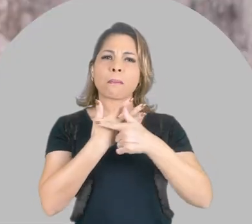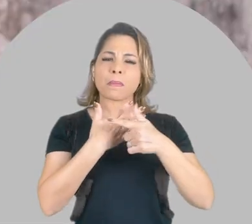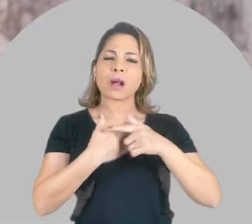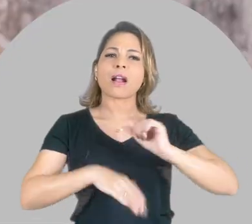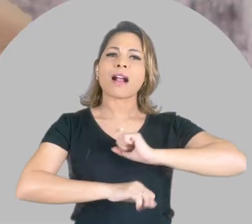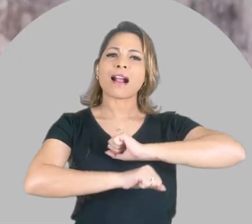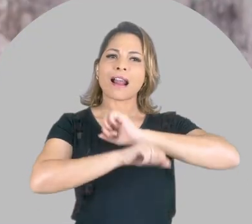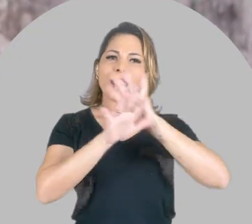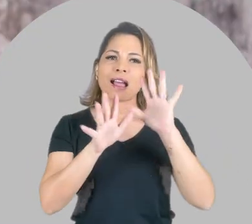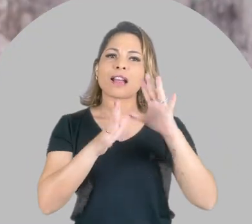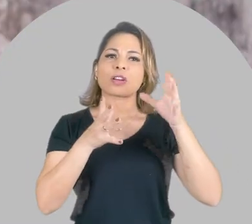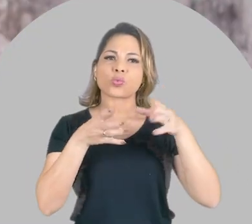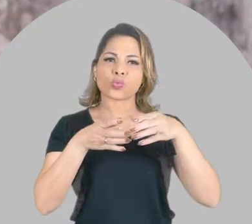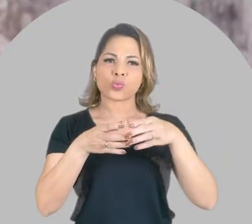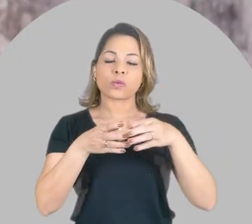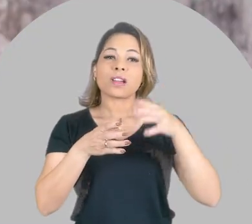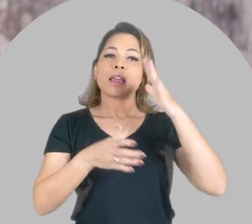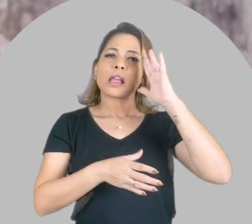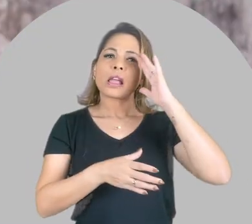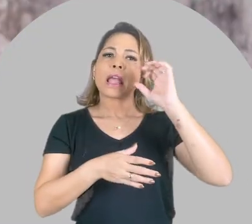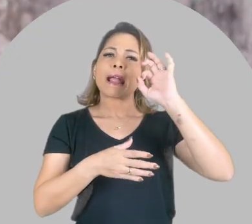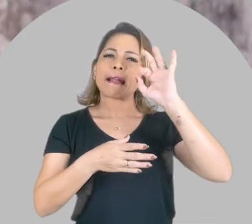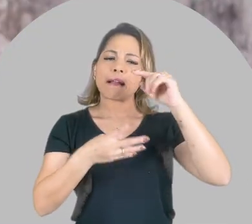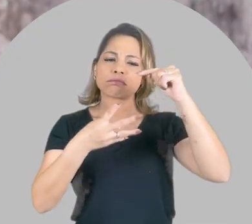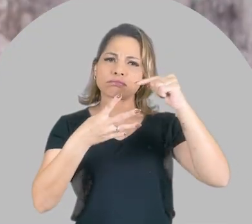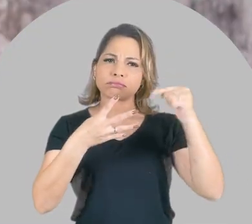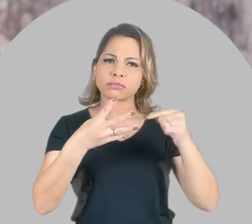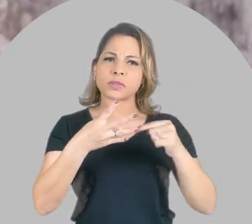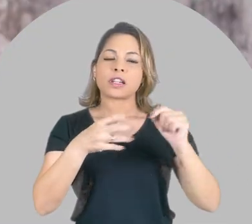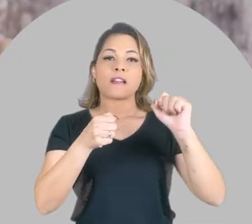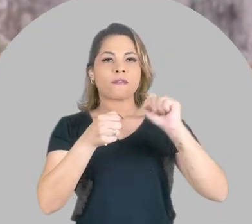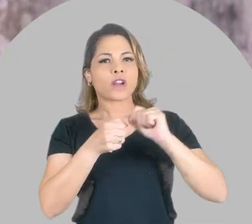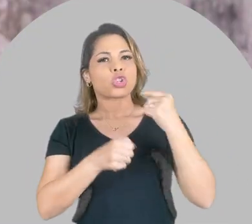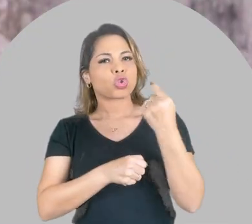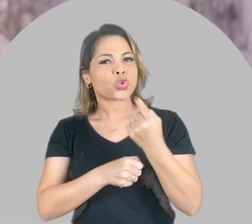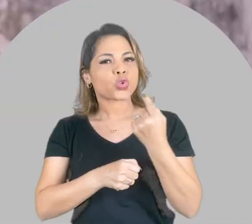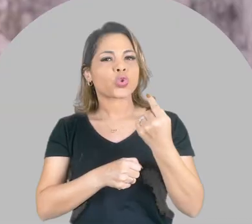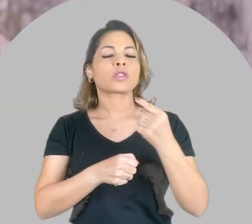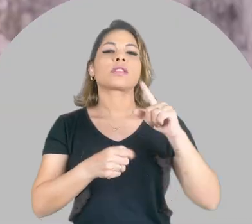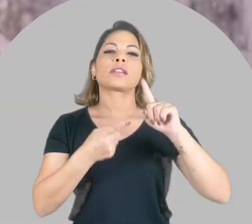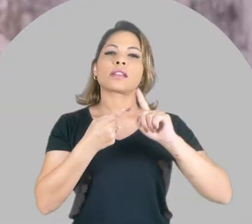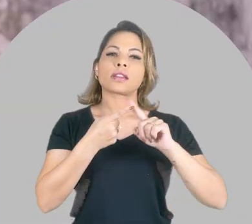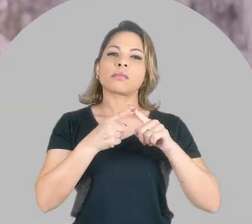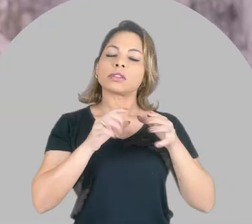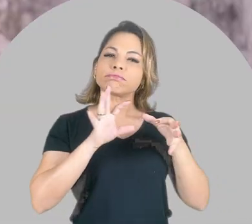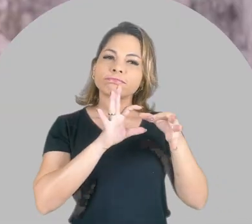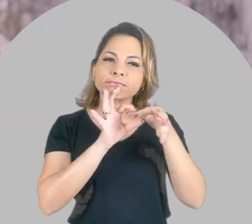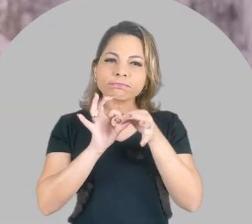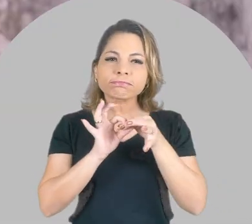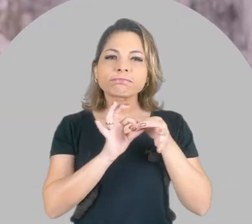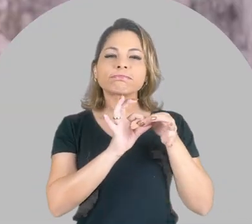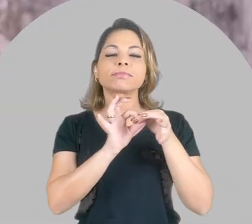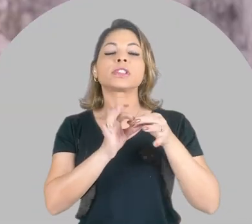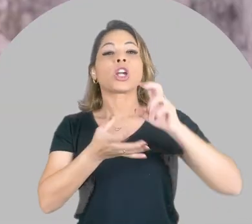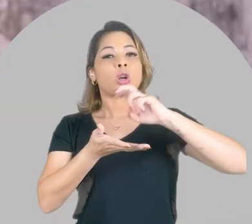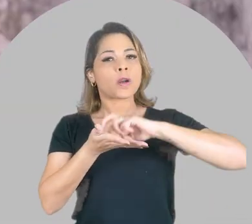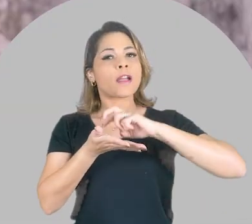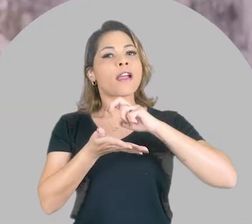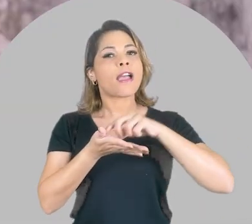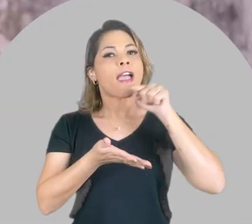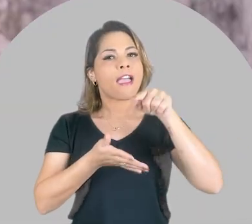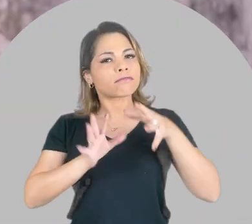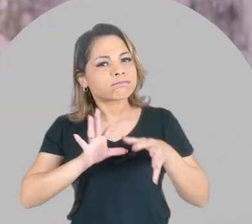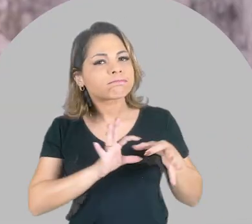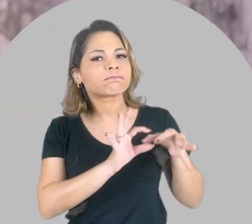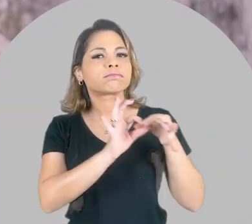função bem clara dentro do conjunto. Entender que cada elemento desse ele age sozinho e que quando eles se unem, né, em um determinado... O hip